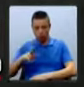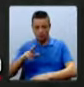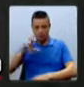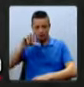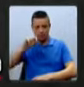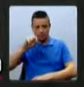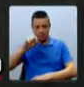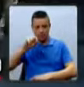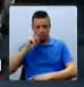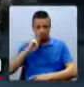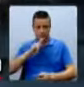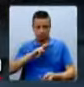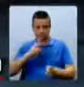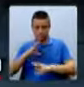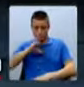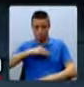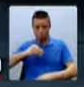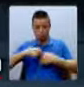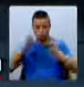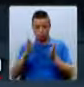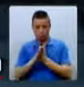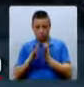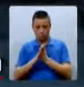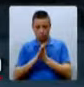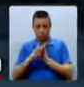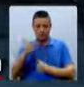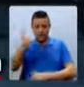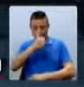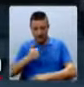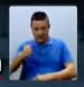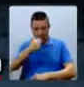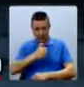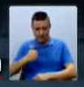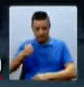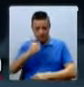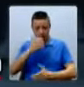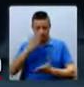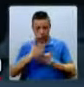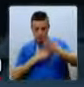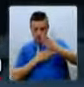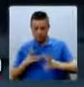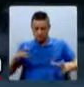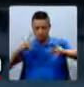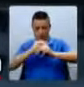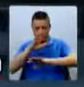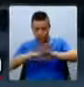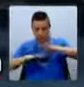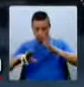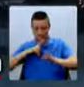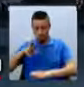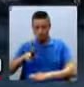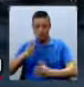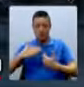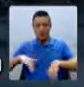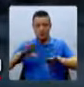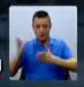uma janela virada para o mundo. Um festival que vai na quinta edição e que tem consagrado não só a dança contemporânea feita em Portugal, mas também prima